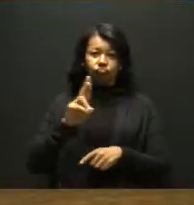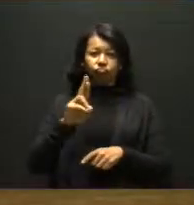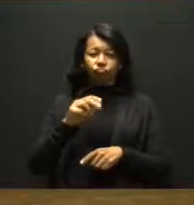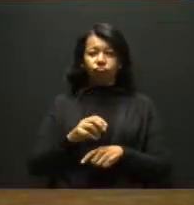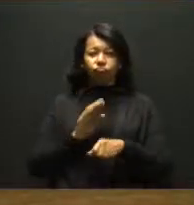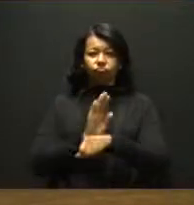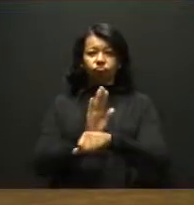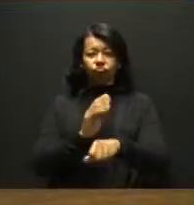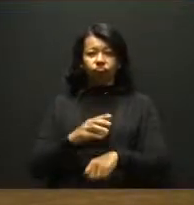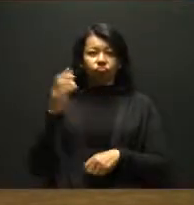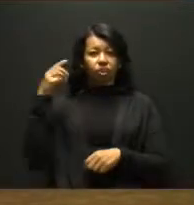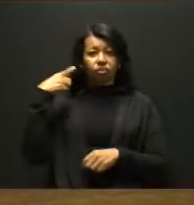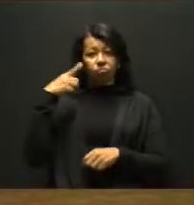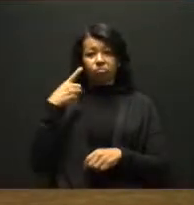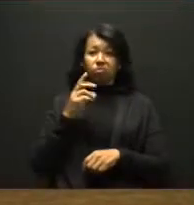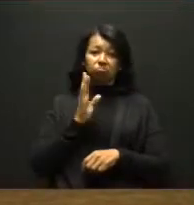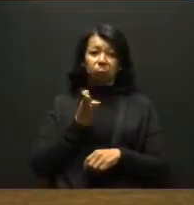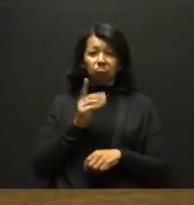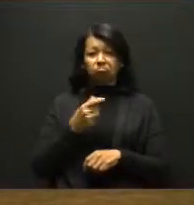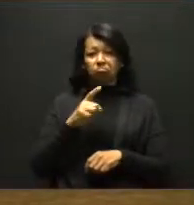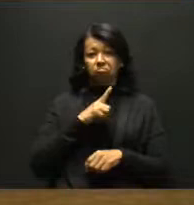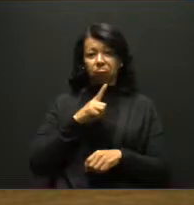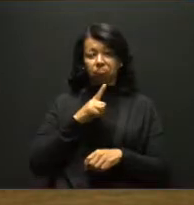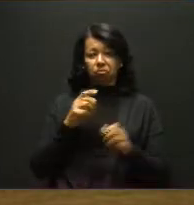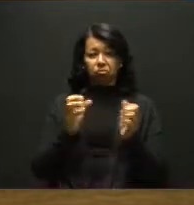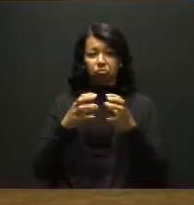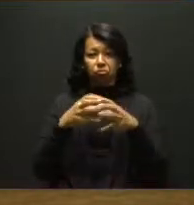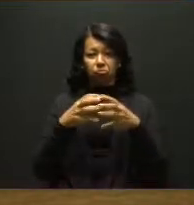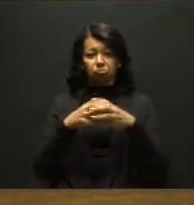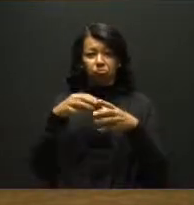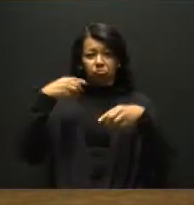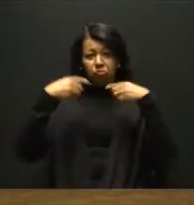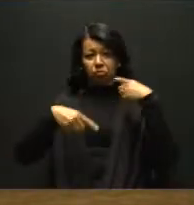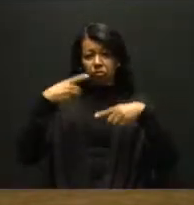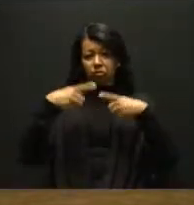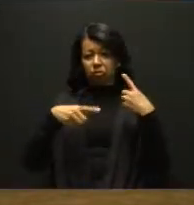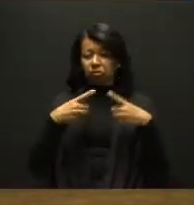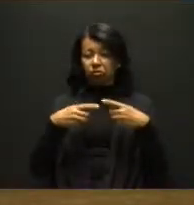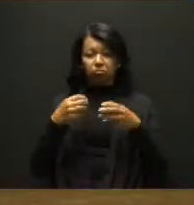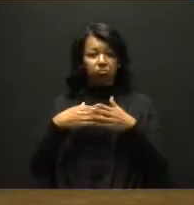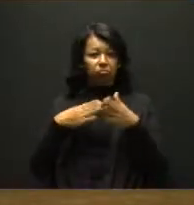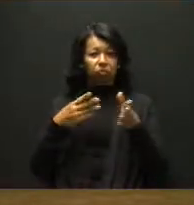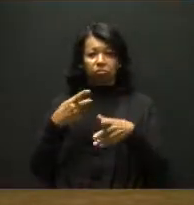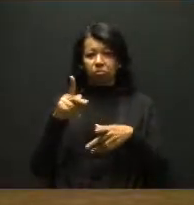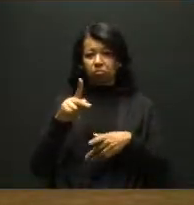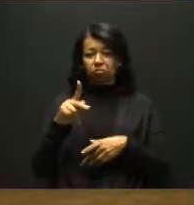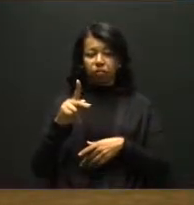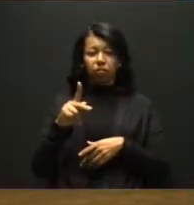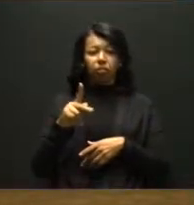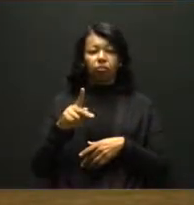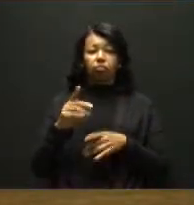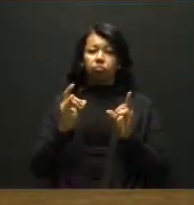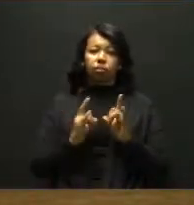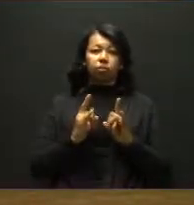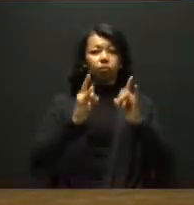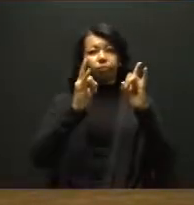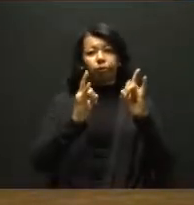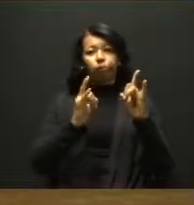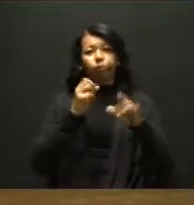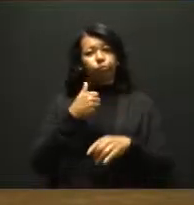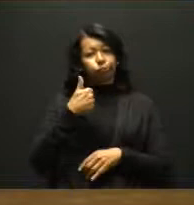um deputado estadual que faz parte da nossa categoria política se abrir mão do seu confortável apartamento na